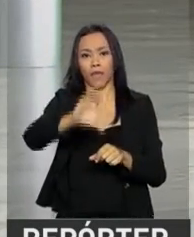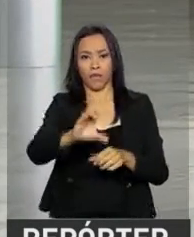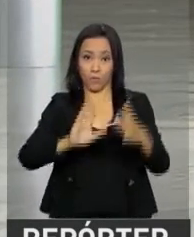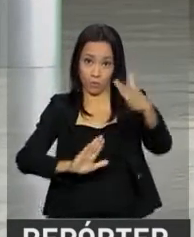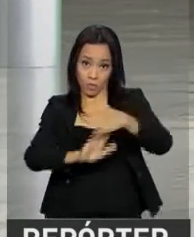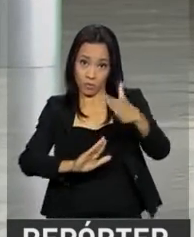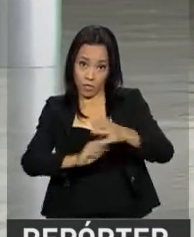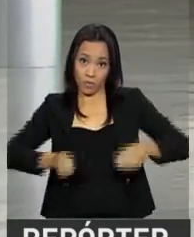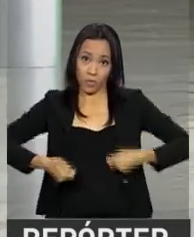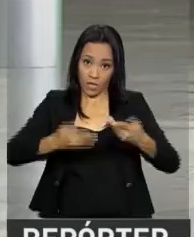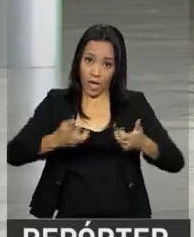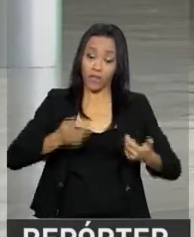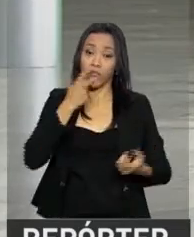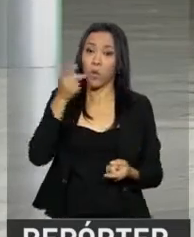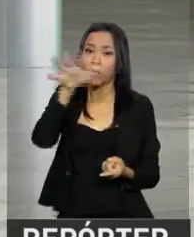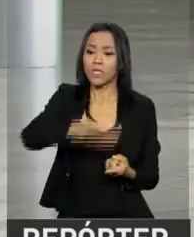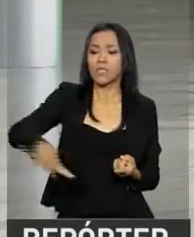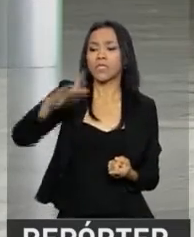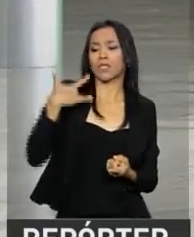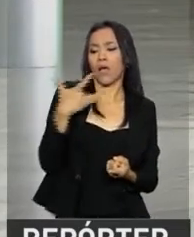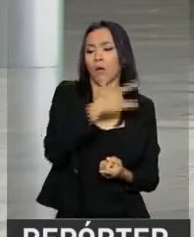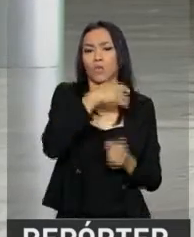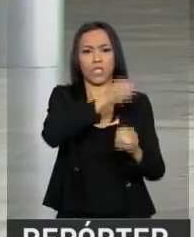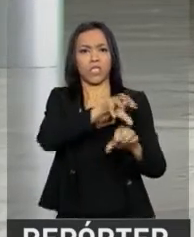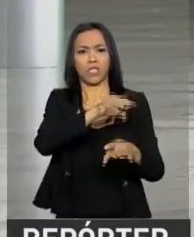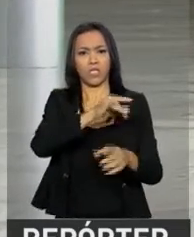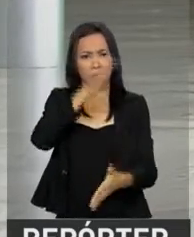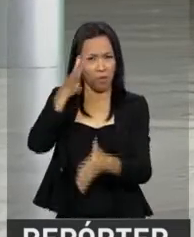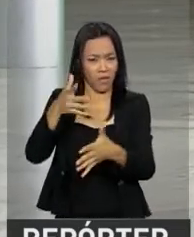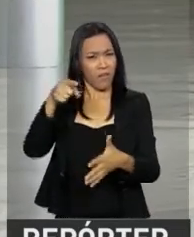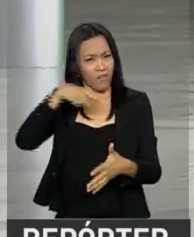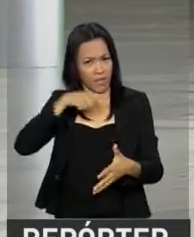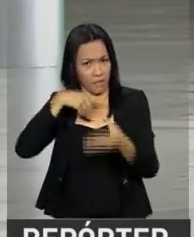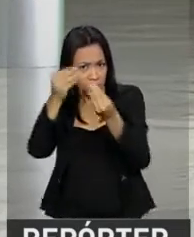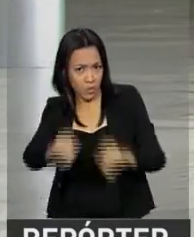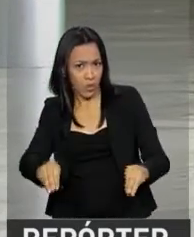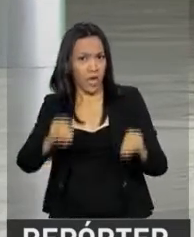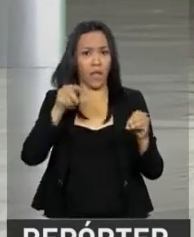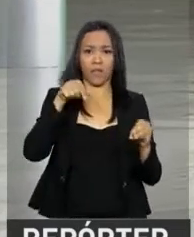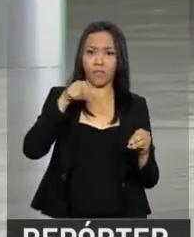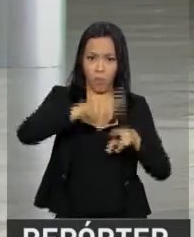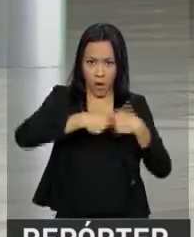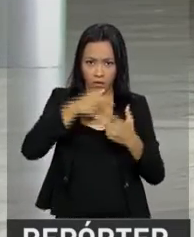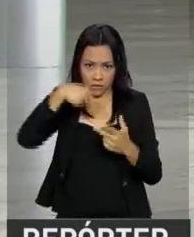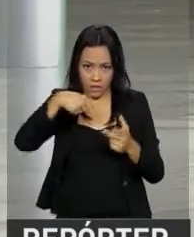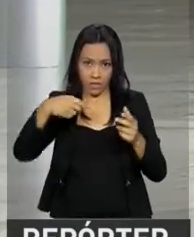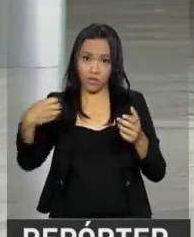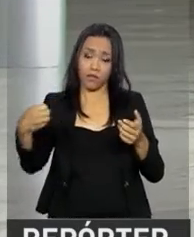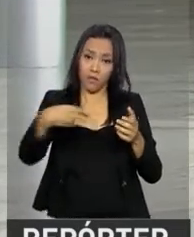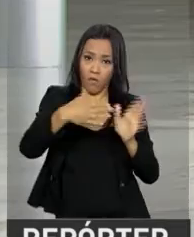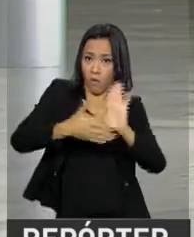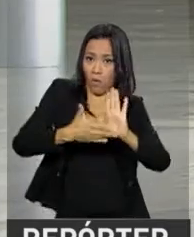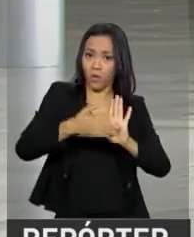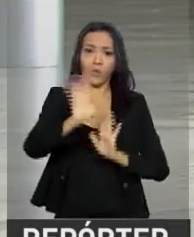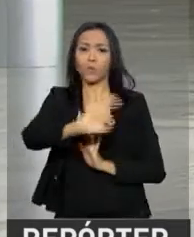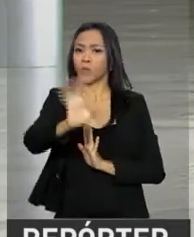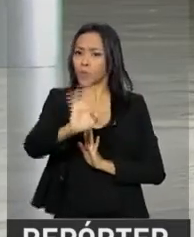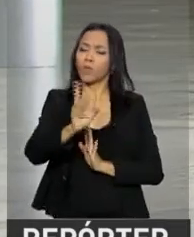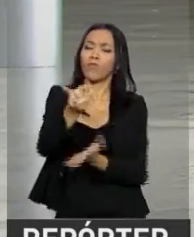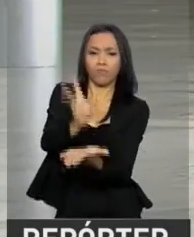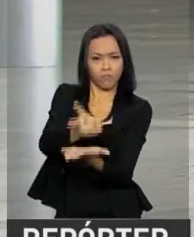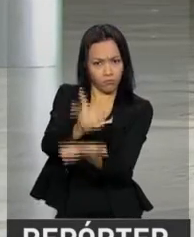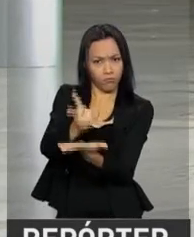que saúde e educação não vão ser prejudicadas com essa medida. Ele disse que essas duas áreas elas vão continuar a